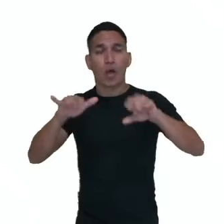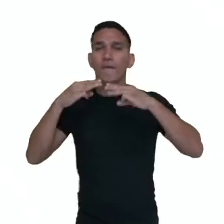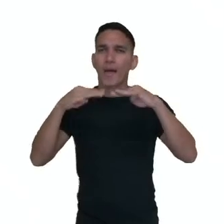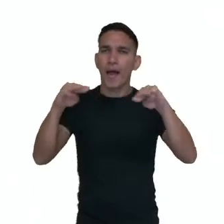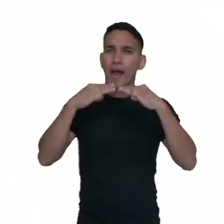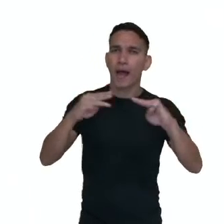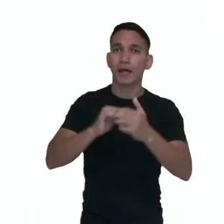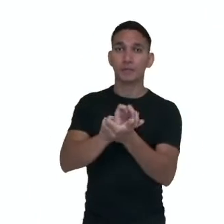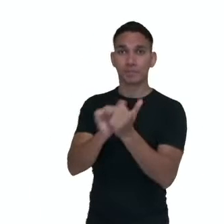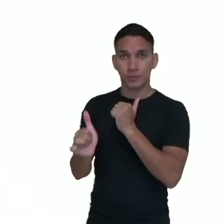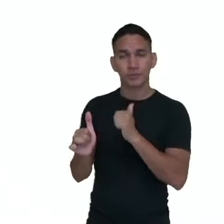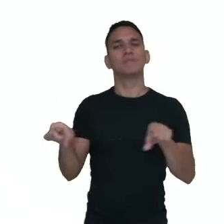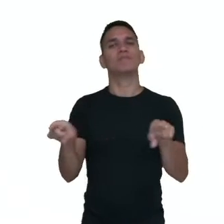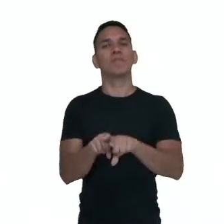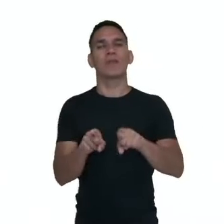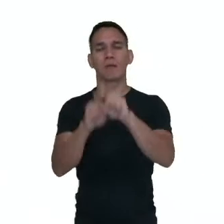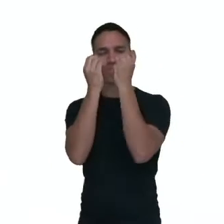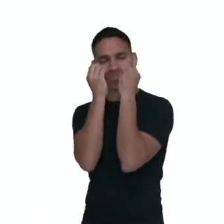a